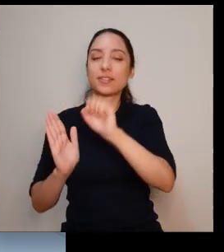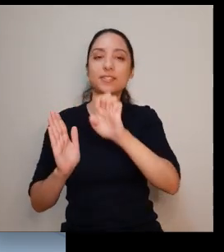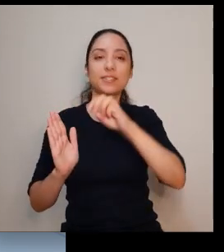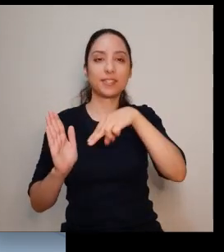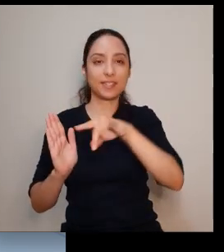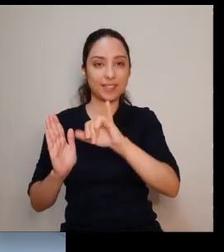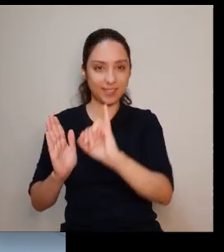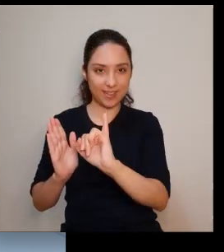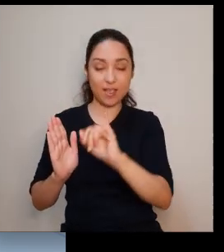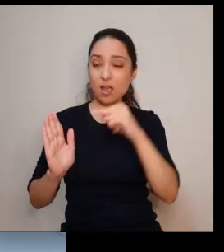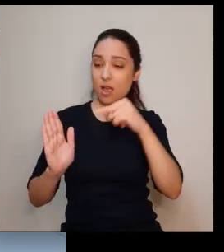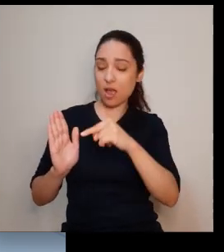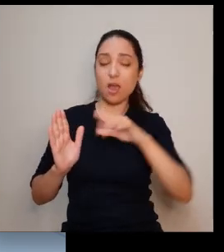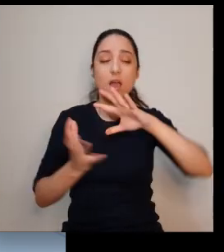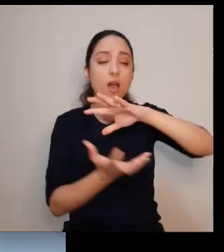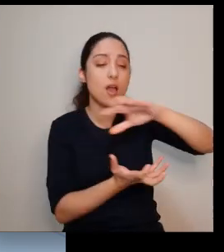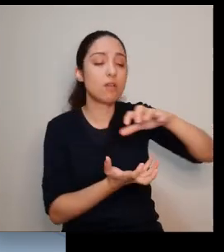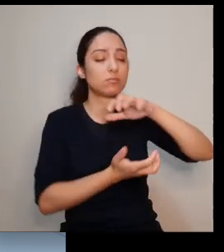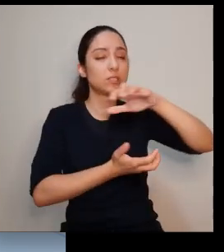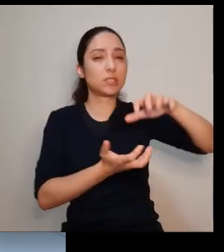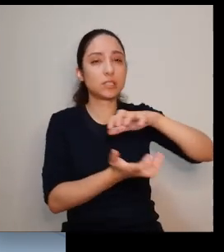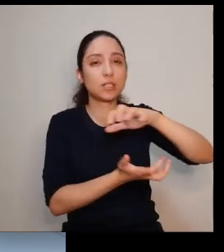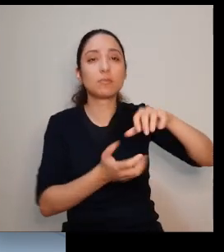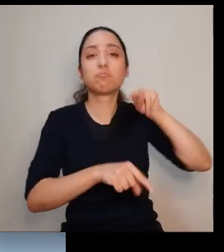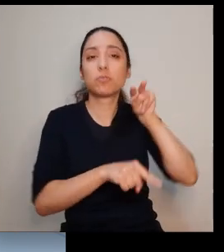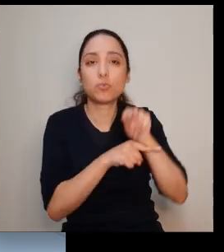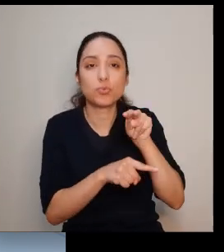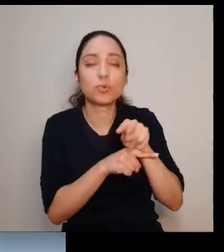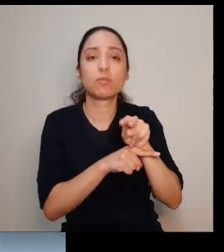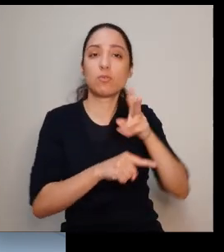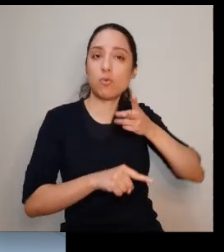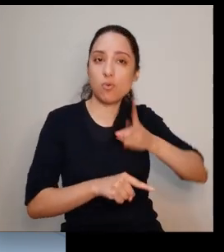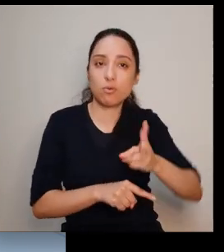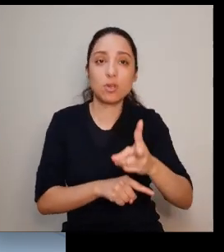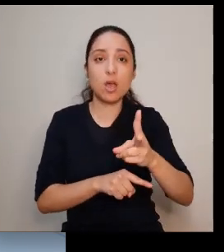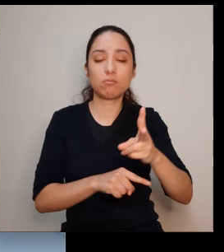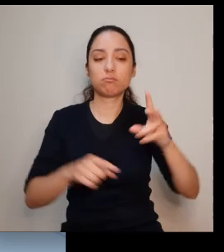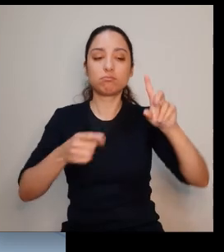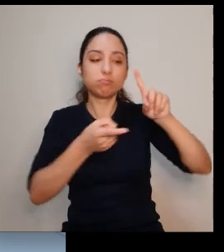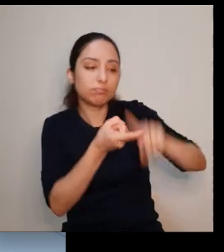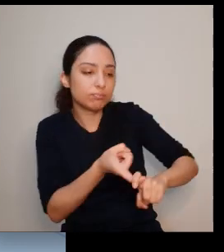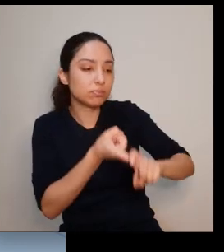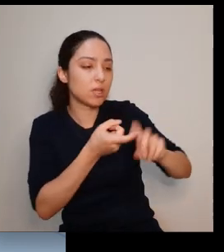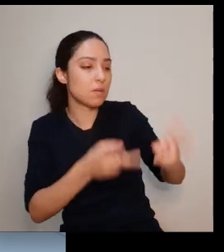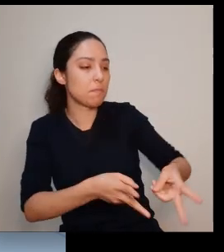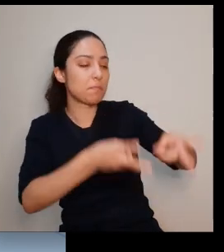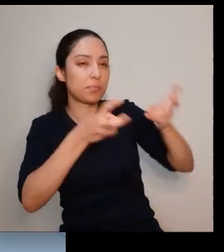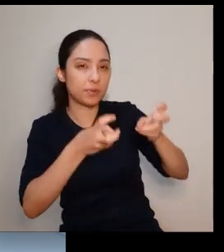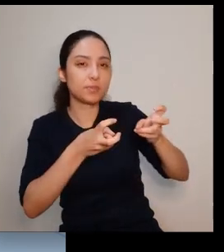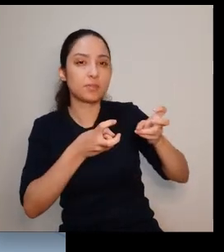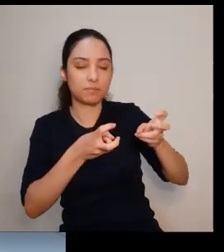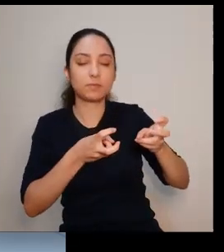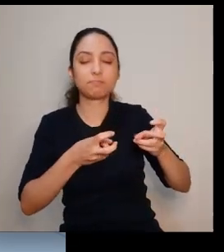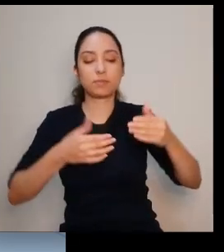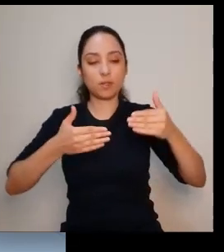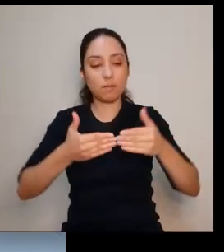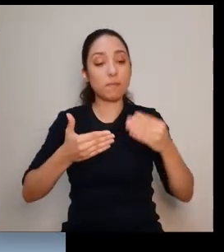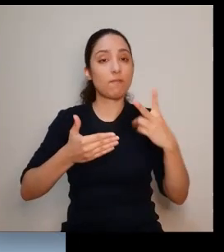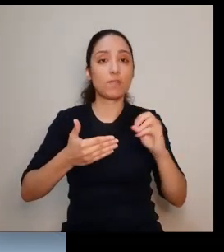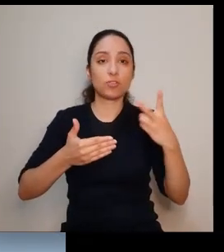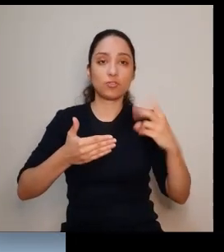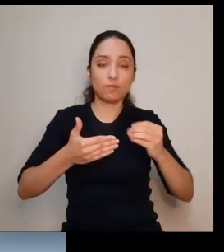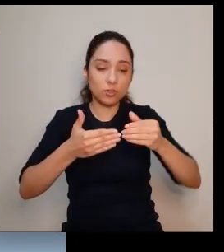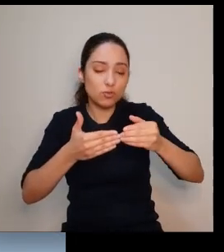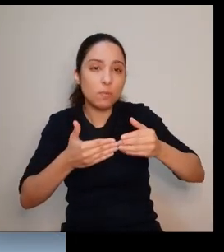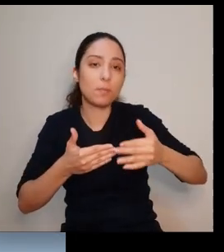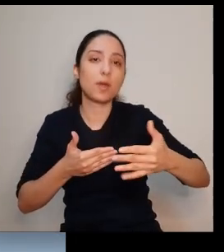ele enxerga que a redução do risco de desastres passa pela adoção de abordagens baseadas em ecossistemas.